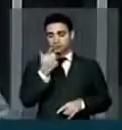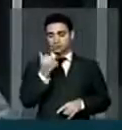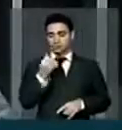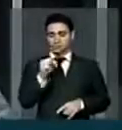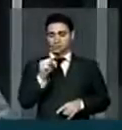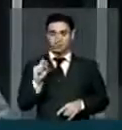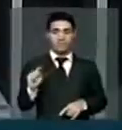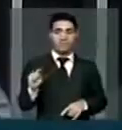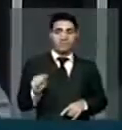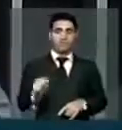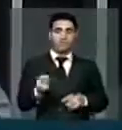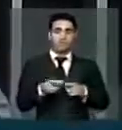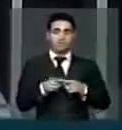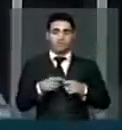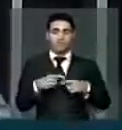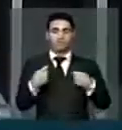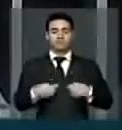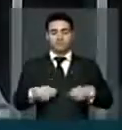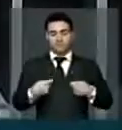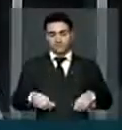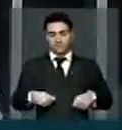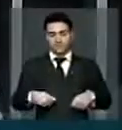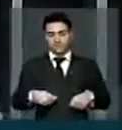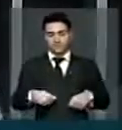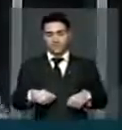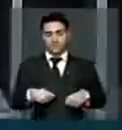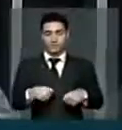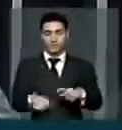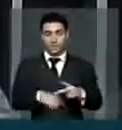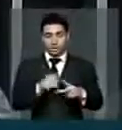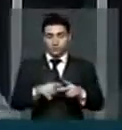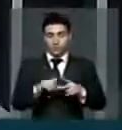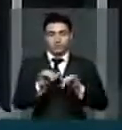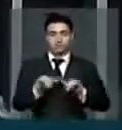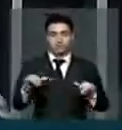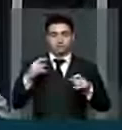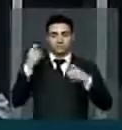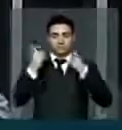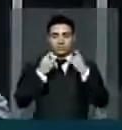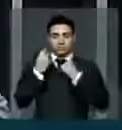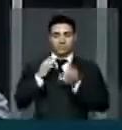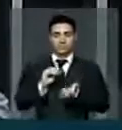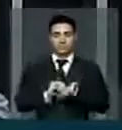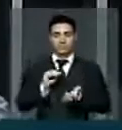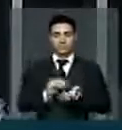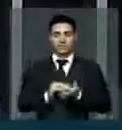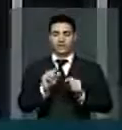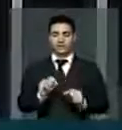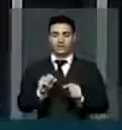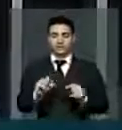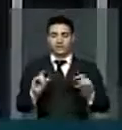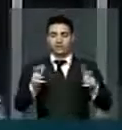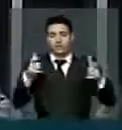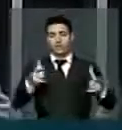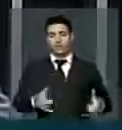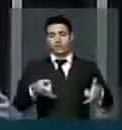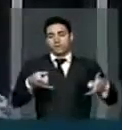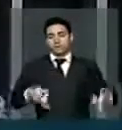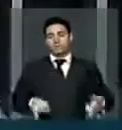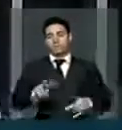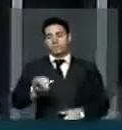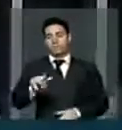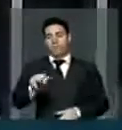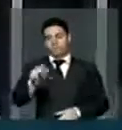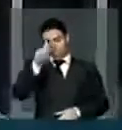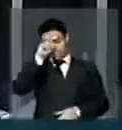168 mil médicos no nosso país. Outro dado preocupante é a ausência crônica de leitos hospitalares. Dados